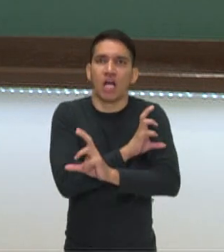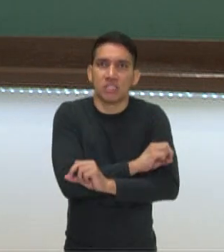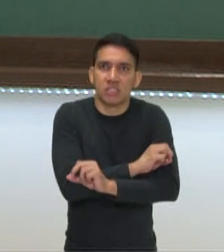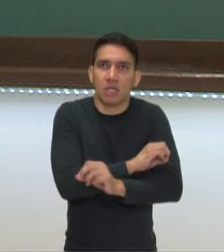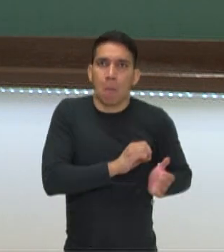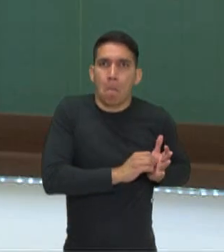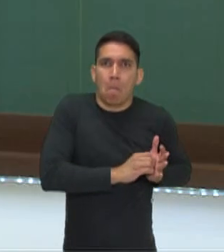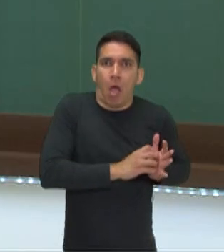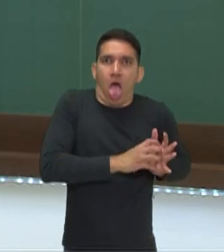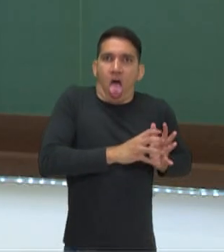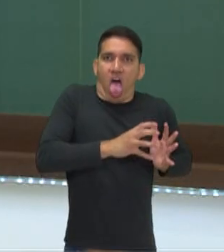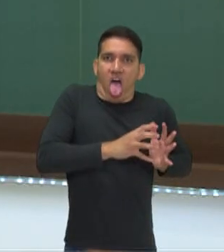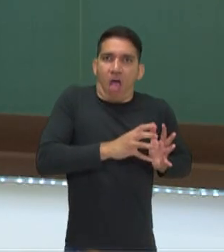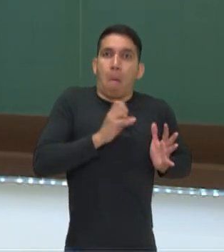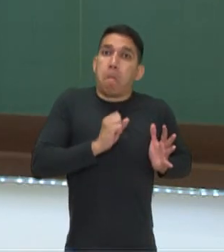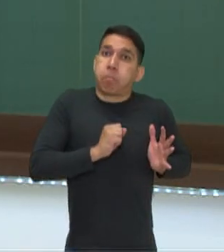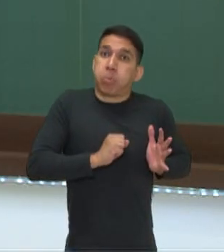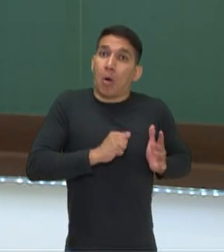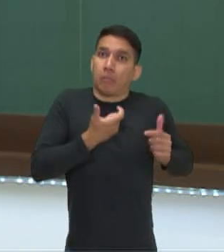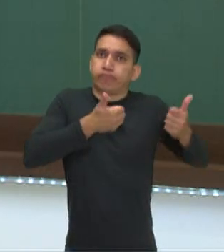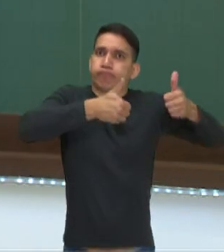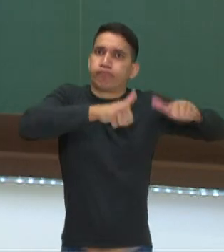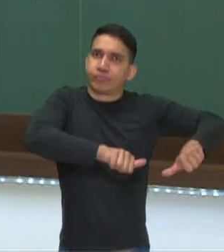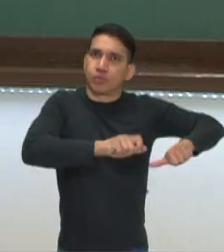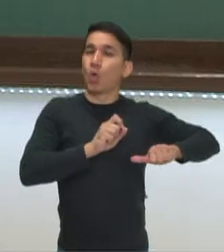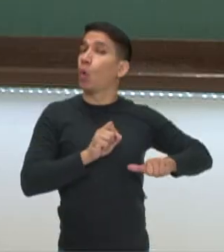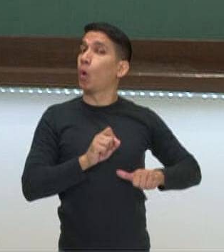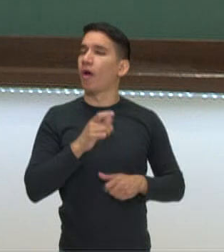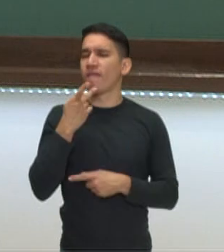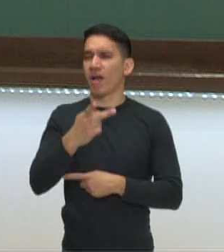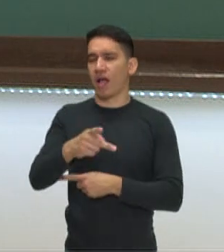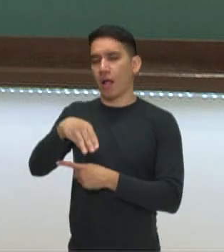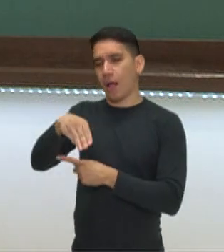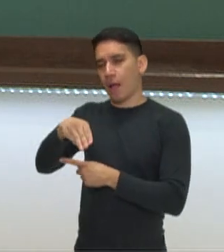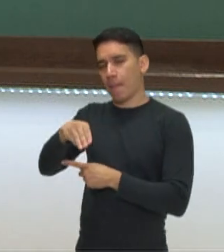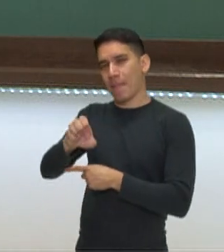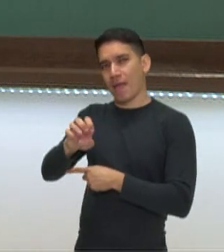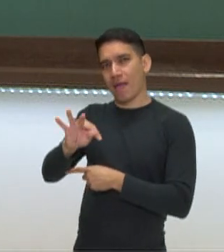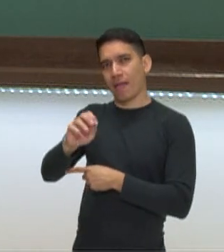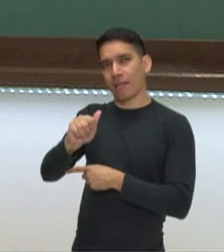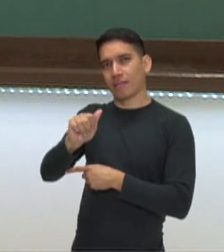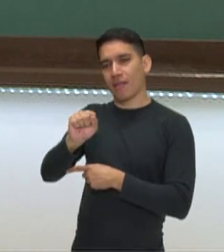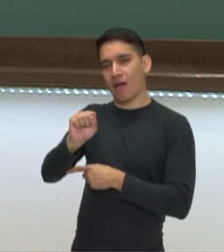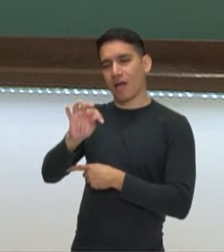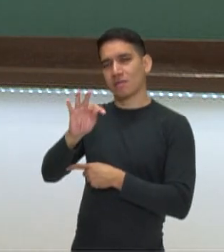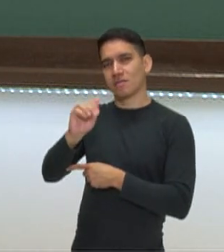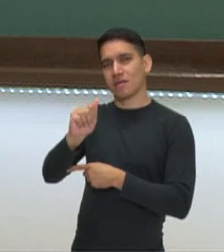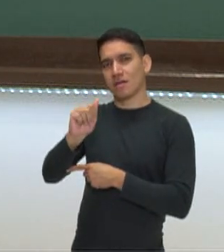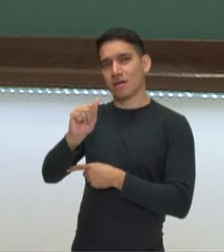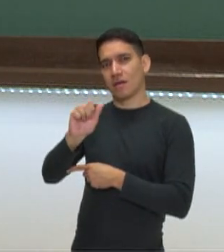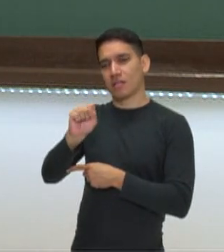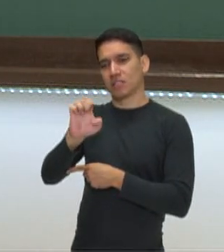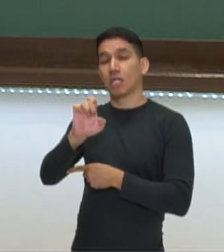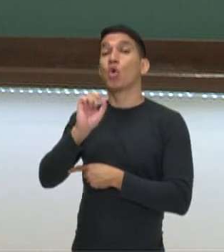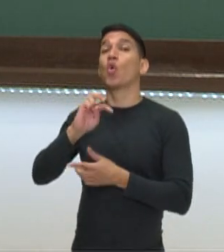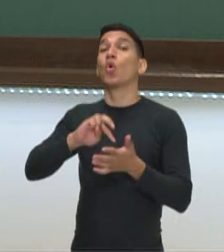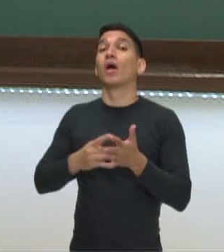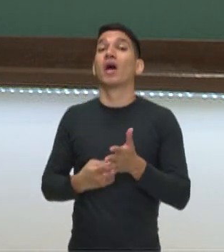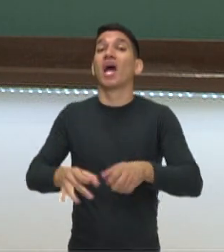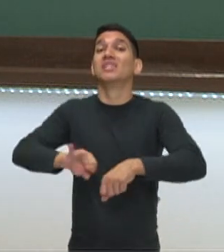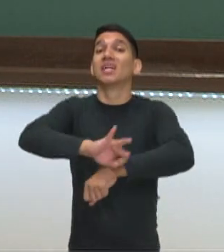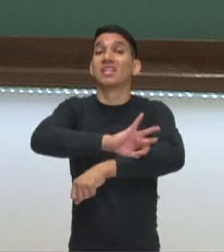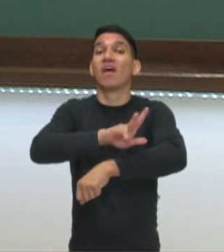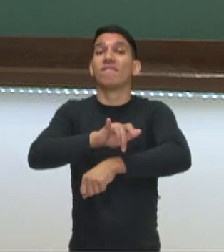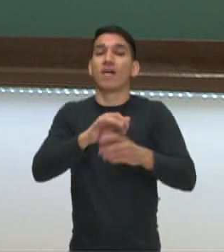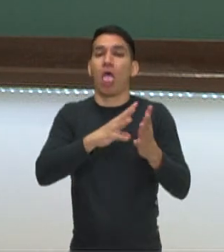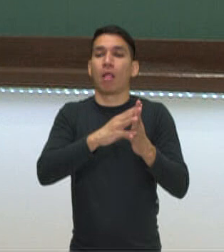ser malignos. Em caso do que a gente chama de metástase, é quando aquelas células vão se espalhando, inclusive